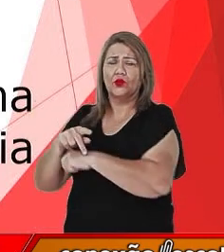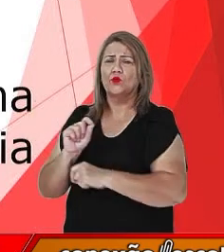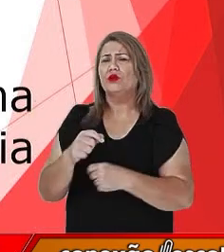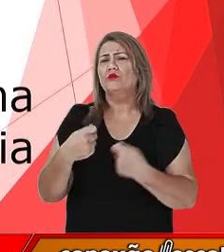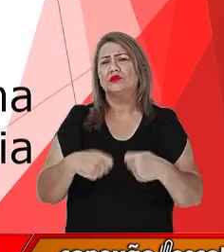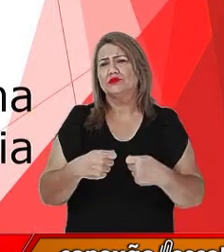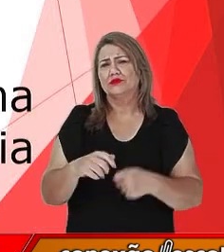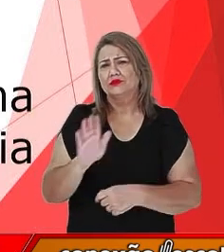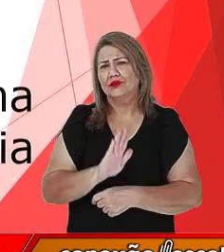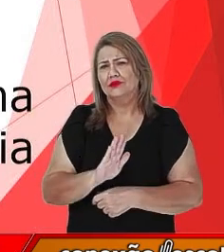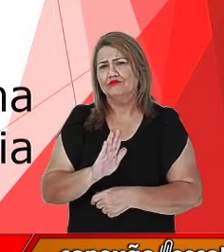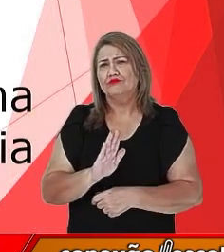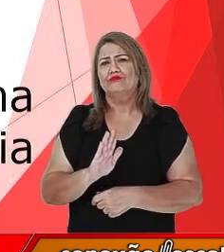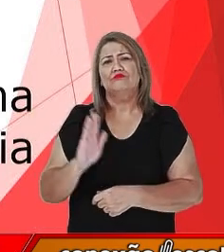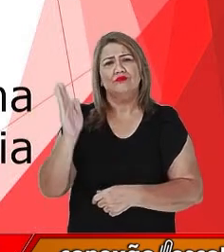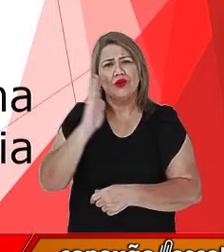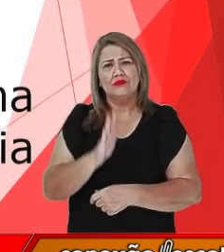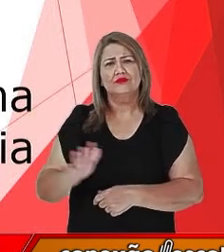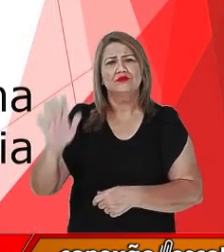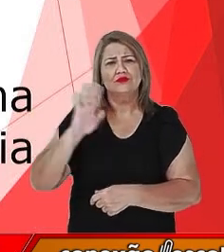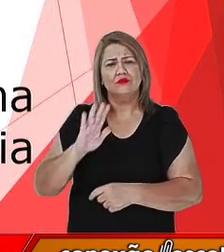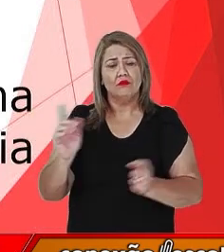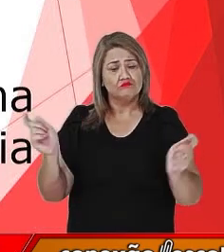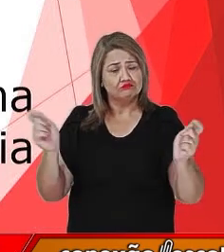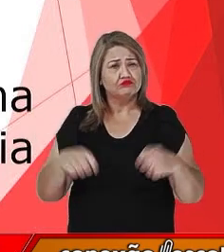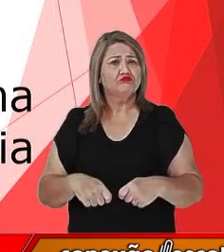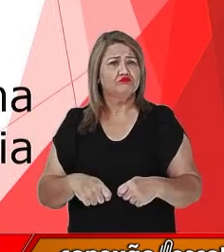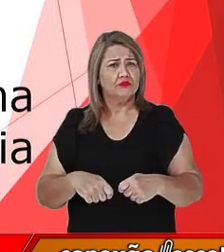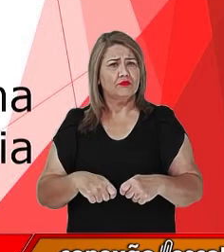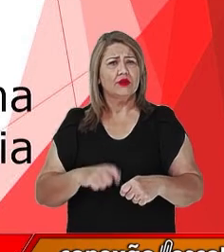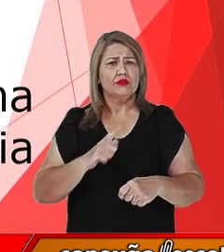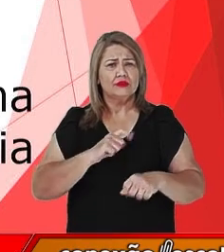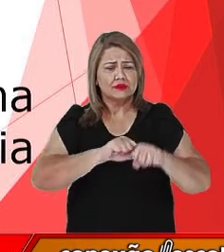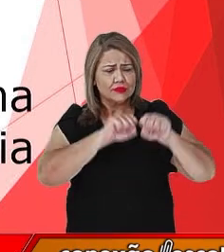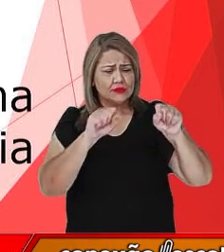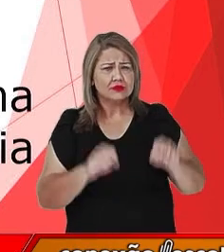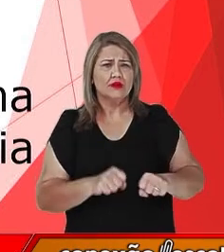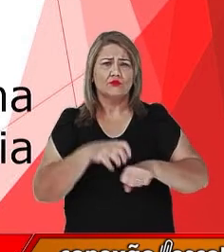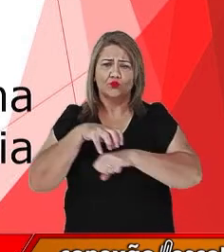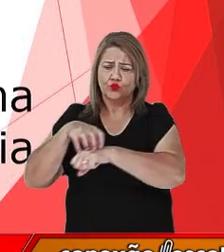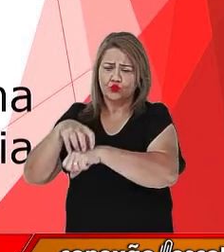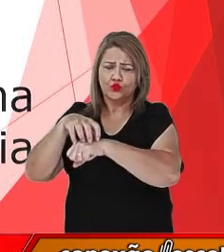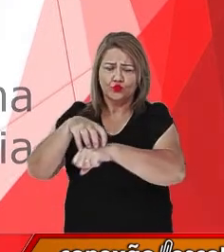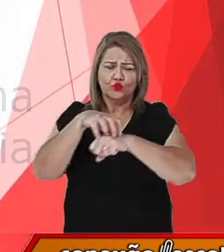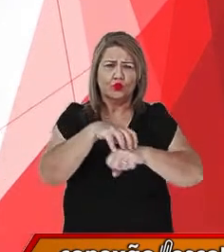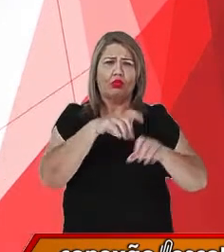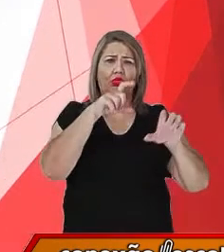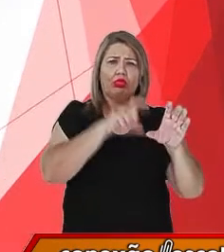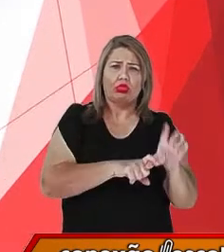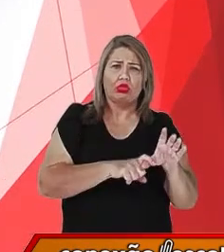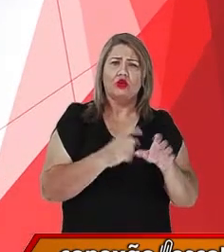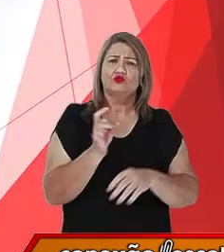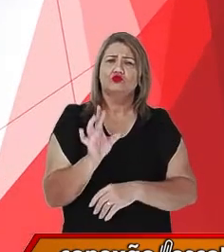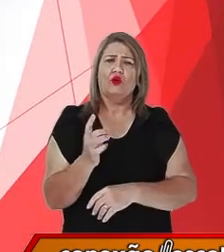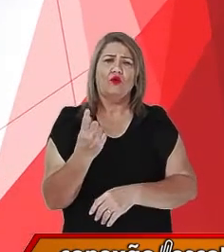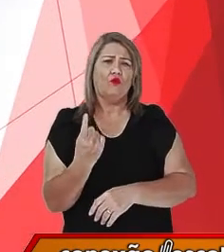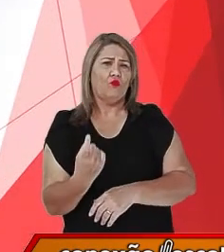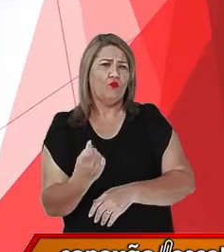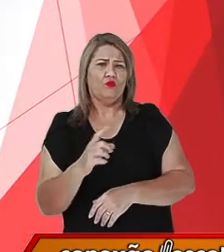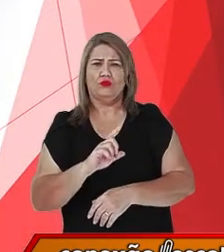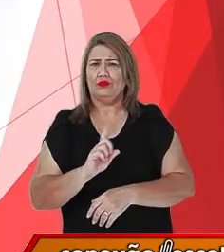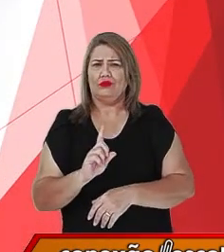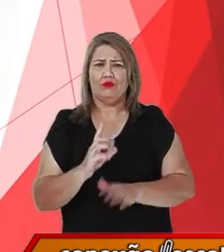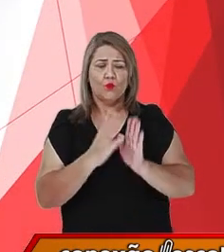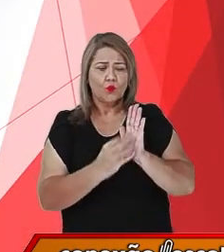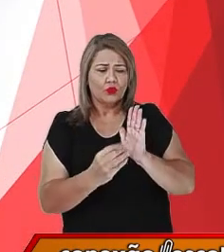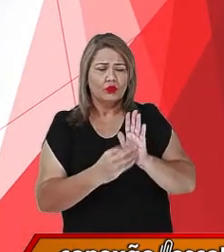a potencialidade de cada sistema de transporte e não ter uma dependência exclusiva apenas de um